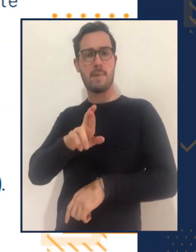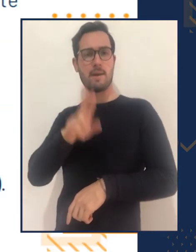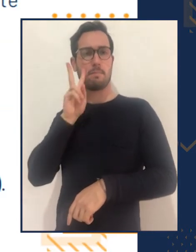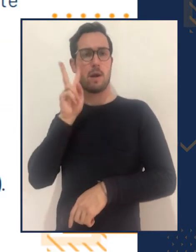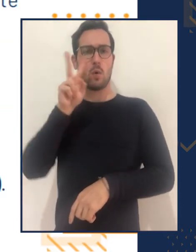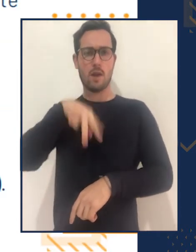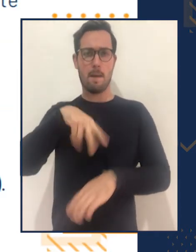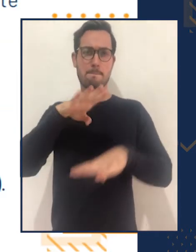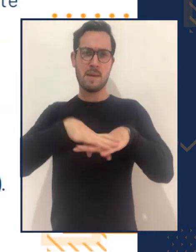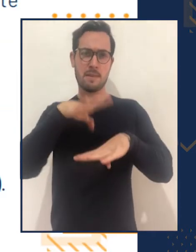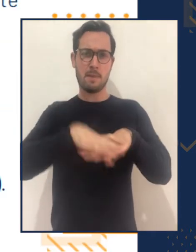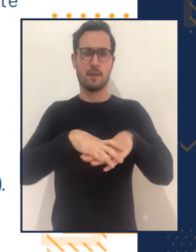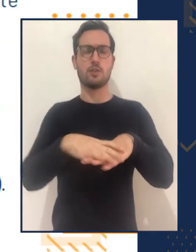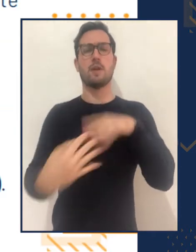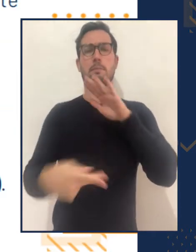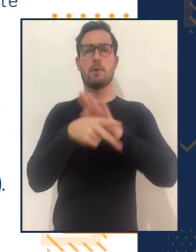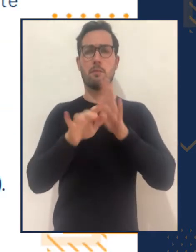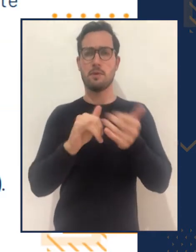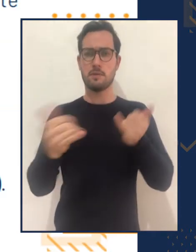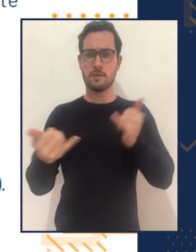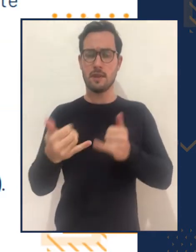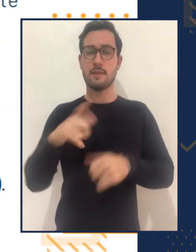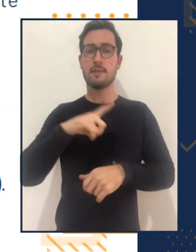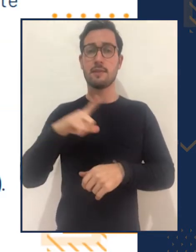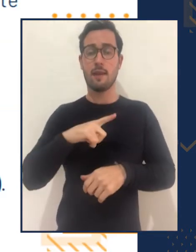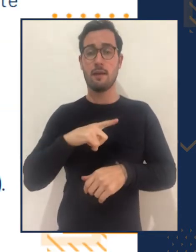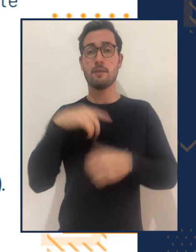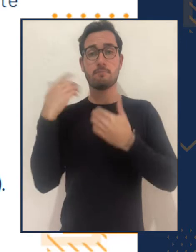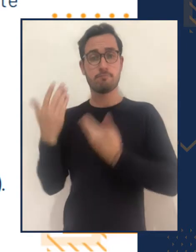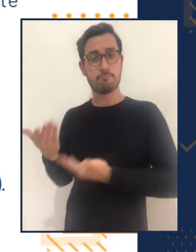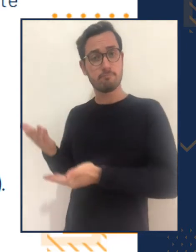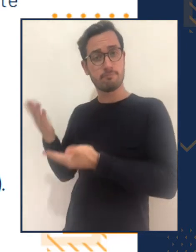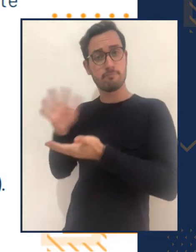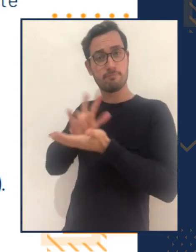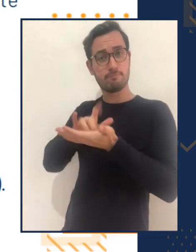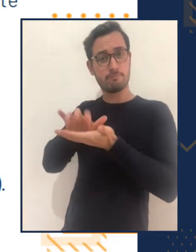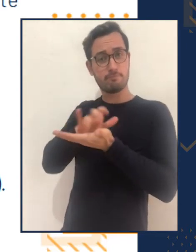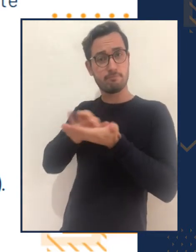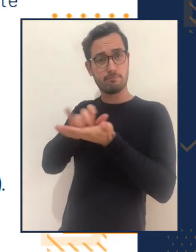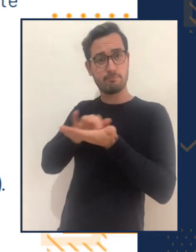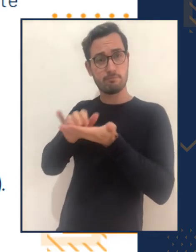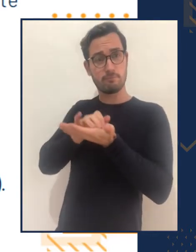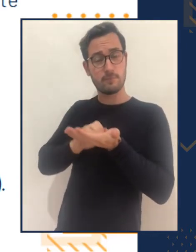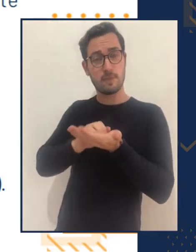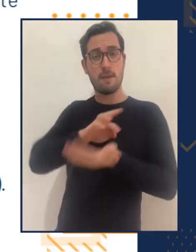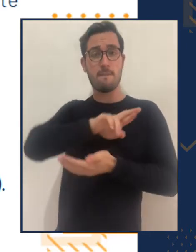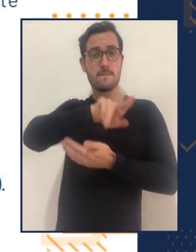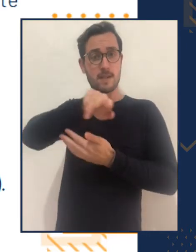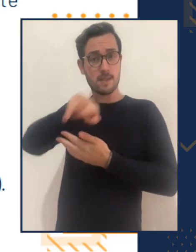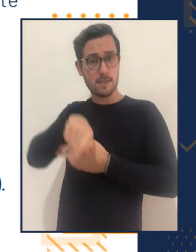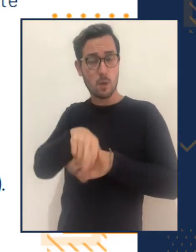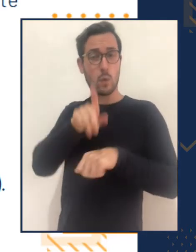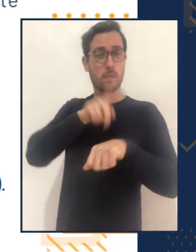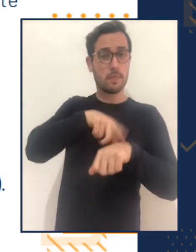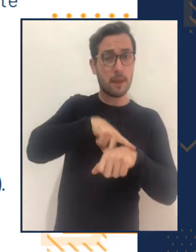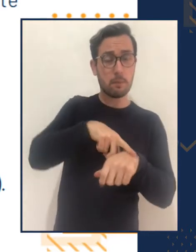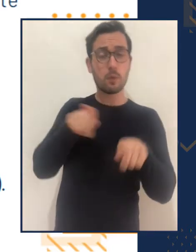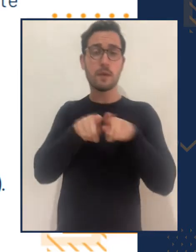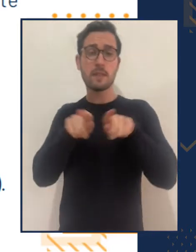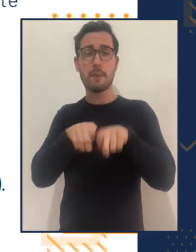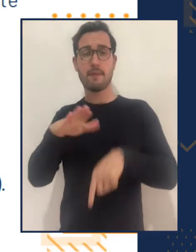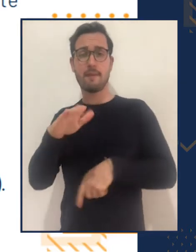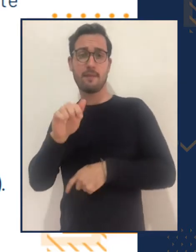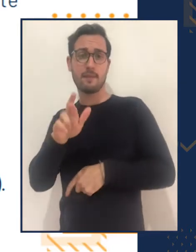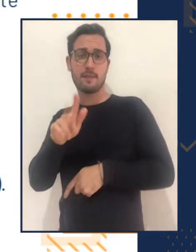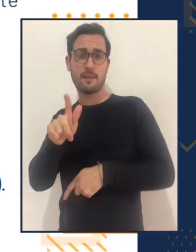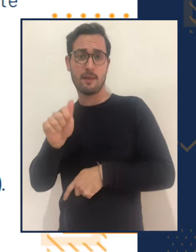poder avaliar matematicamente a corrente, então ela se dá pela variação da carga em função da variação temporal, a